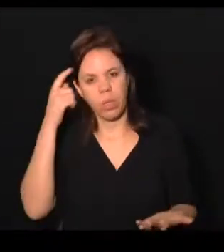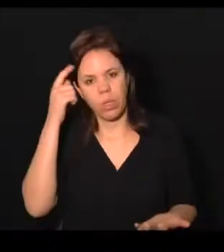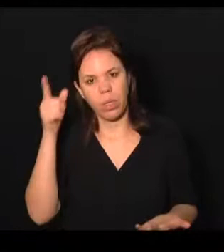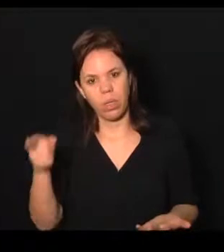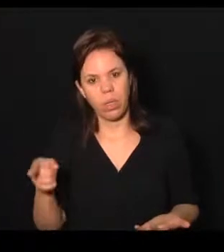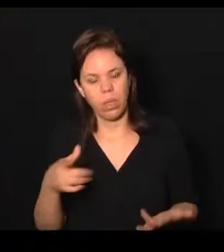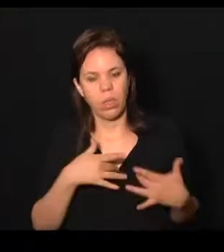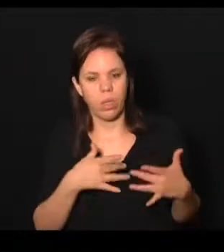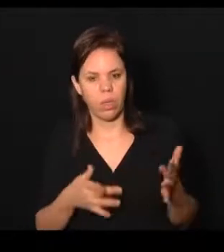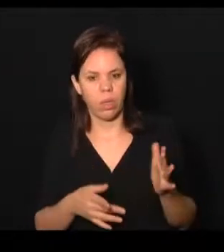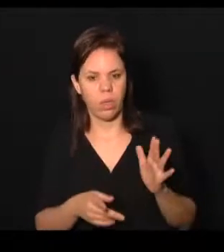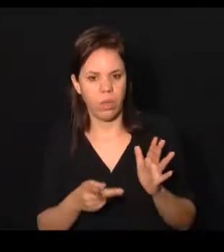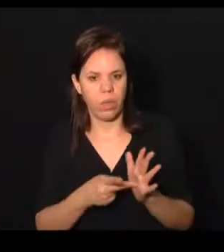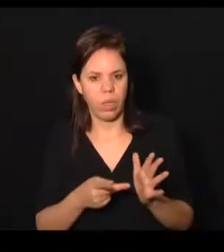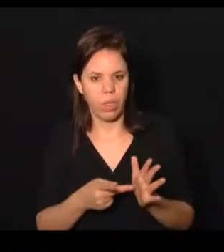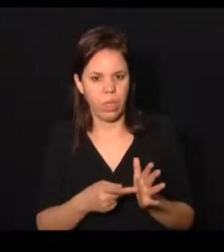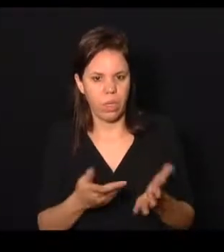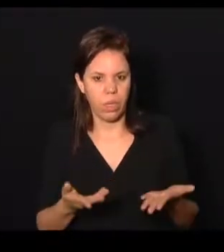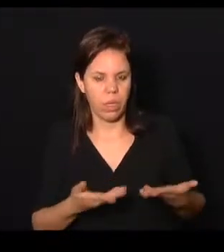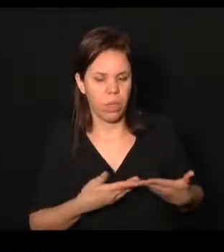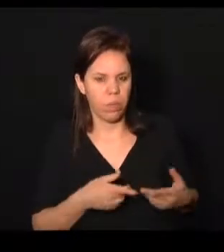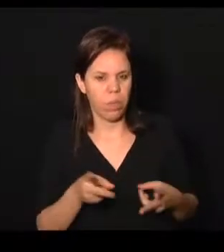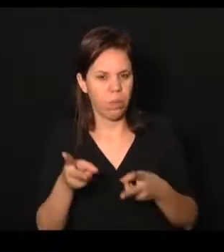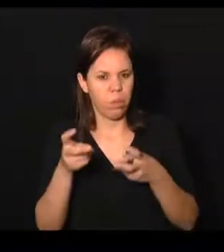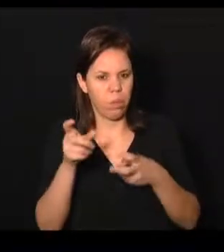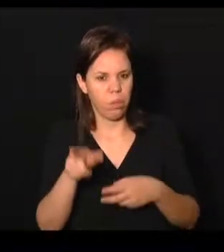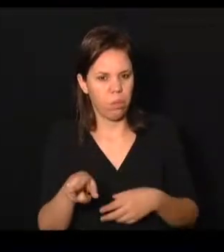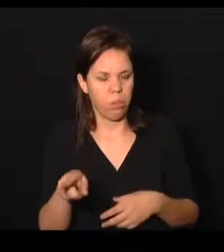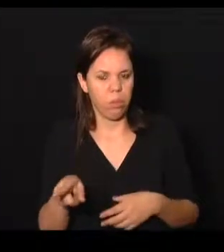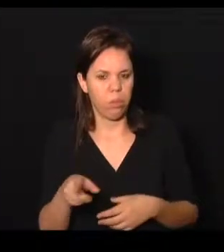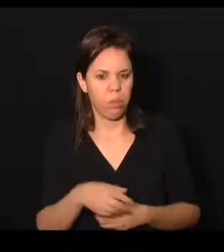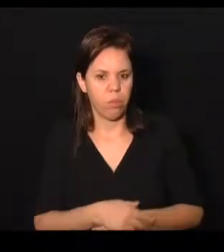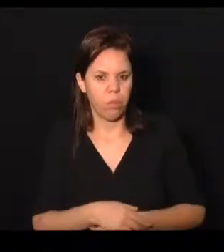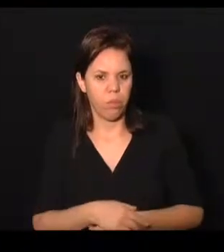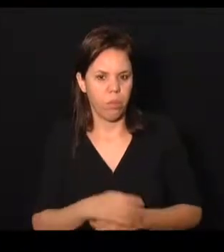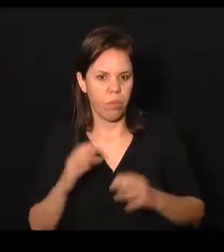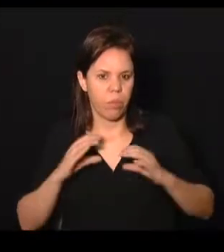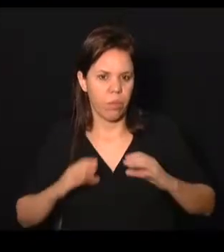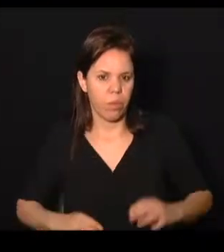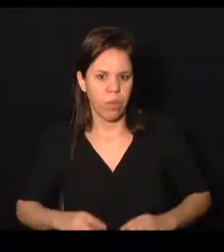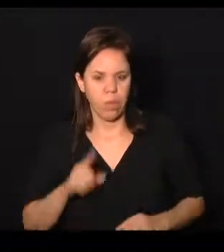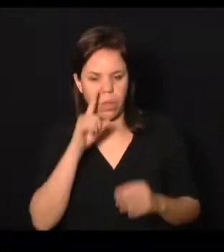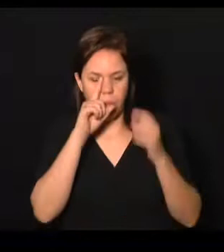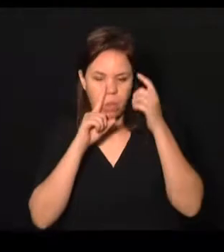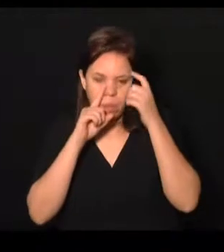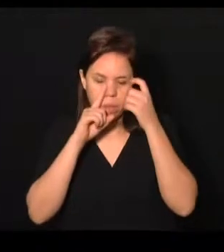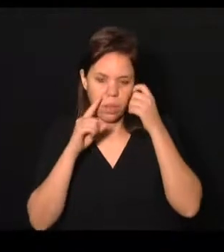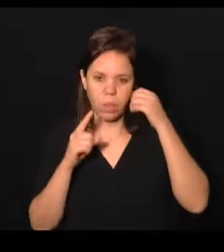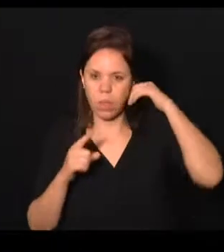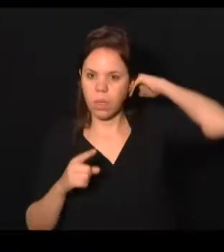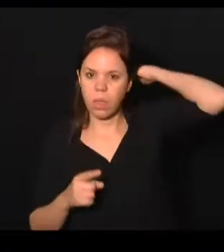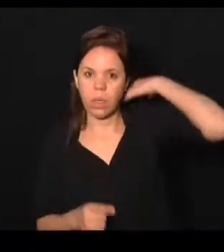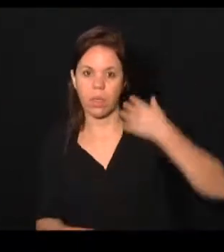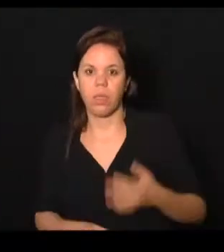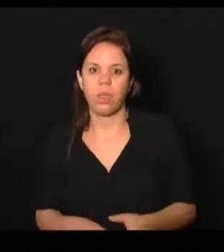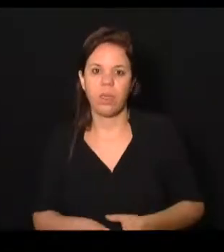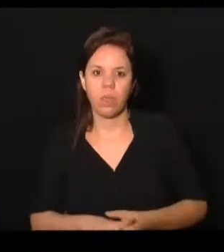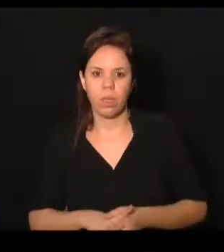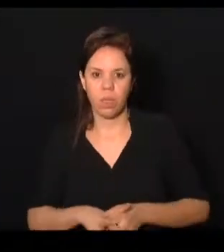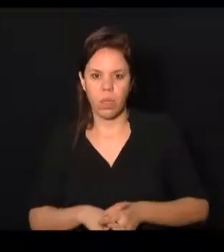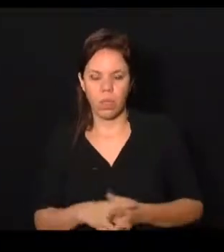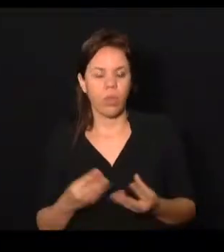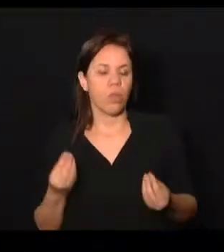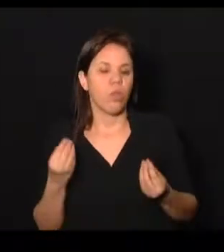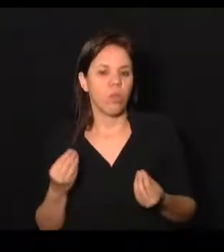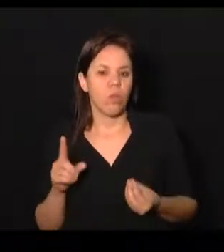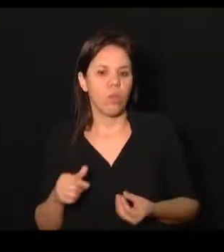que ela está recebendo sangue? Você percebe que é pessoa de comportamento de risco e bem vulnerável mesmo. E como é que